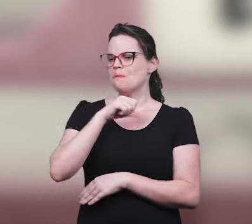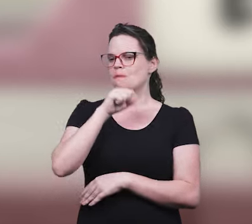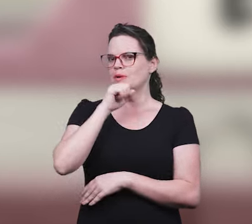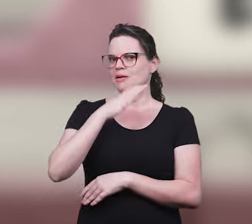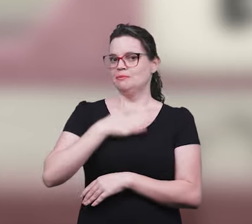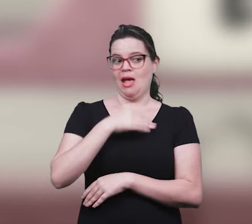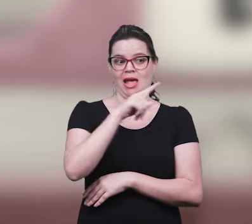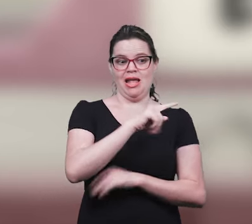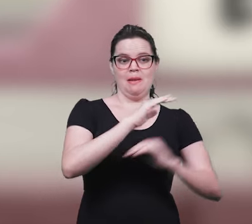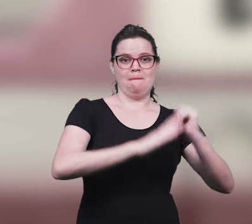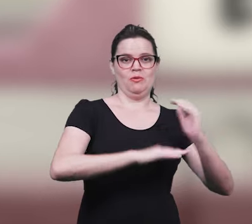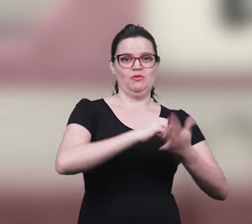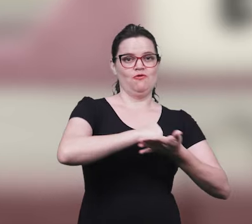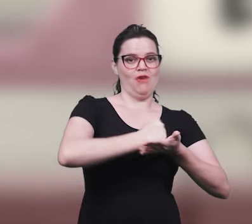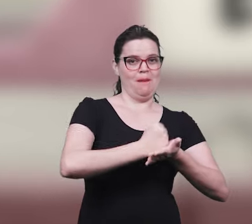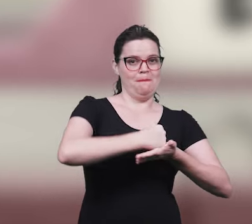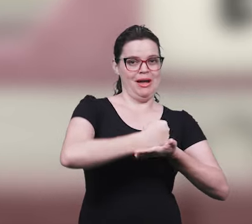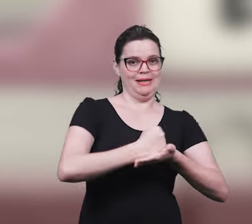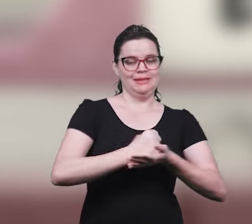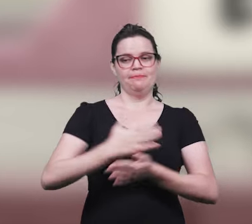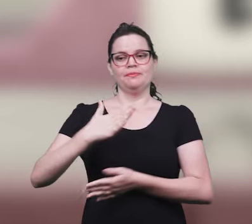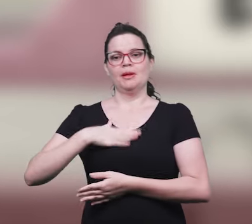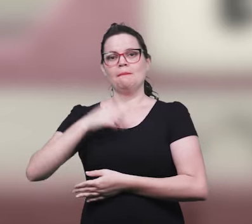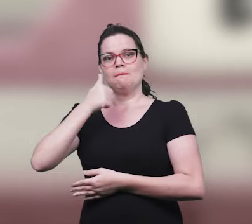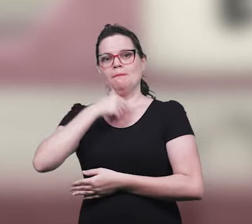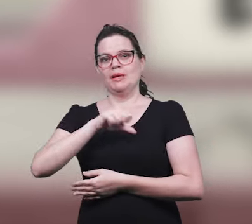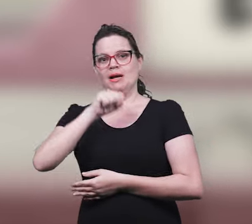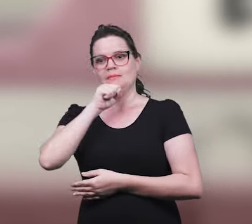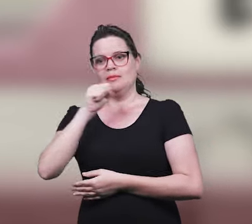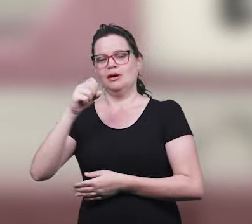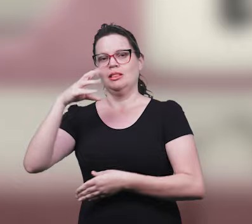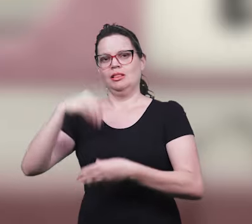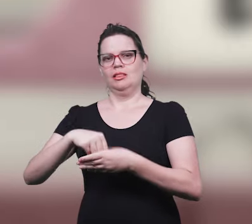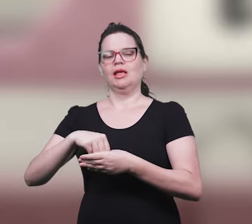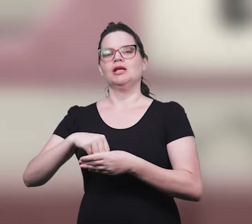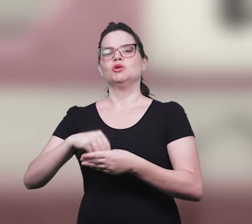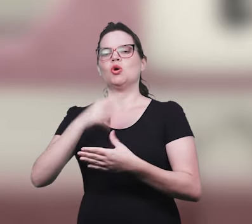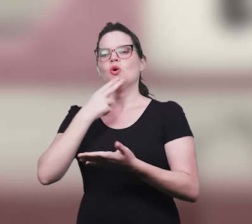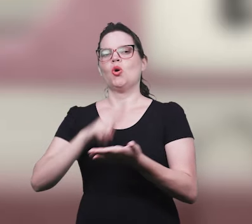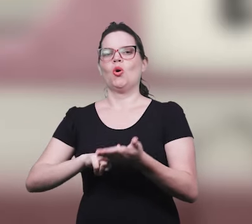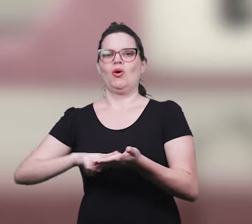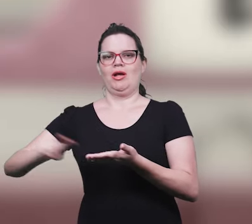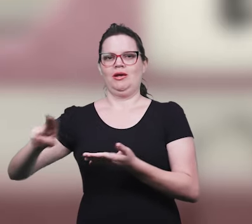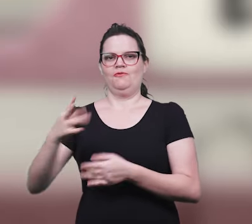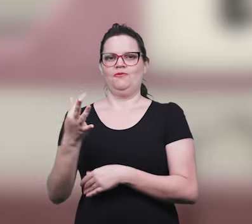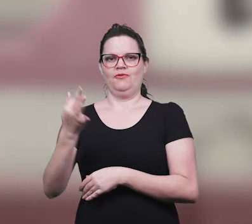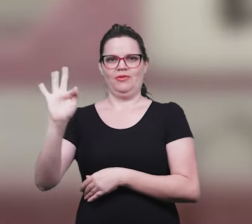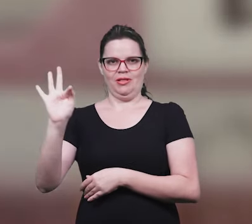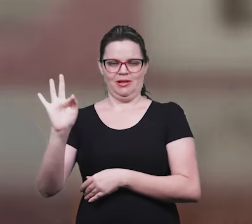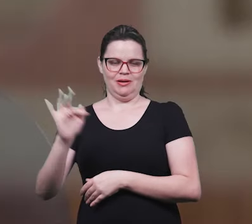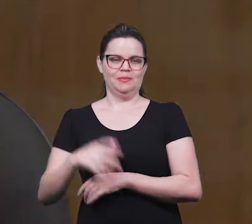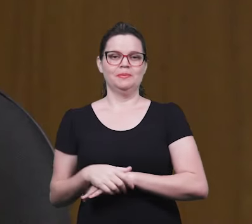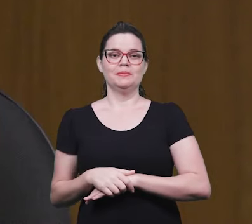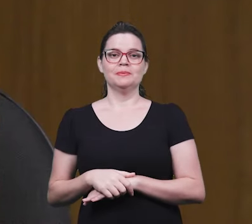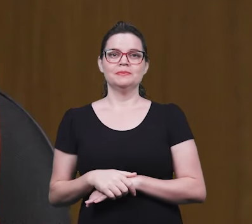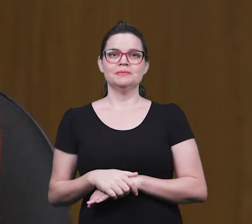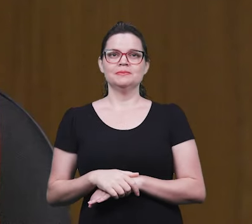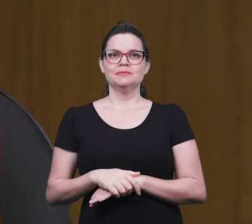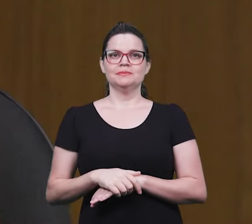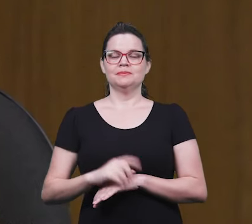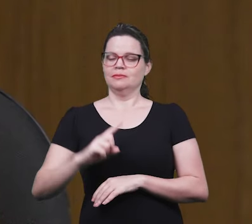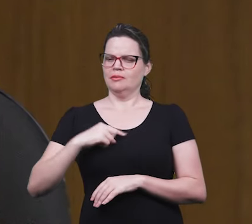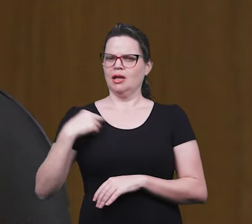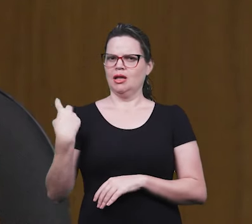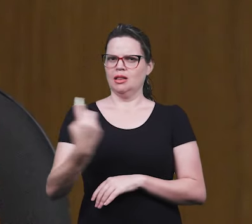um farmacêutico e minha mãe era uma funcionária federal dos Correios e Telégrafos. E assim nós fomos